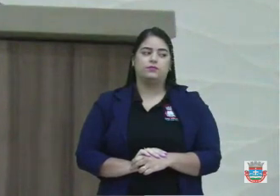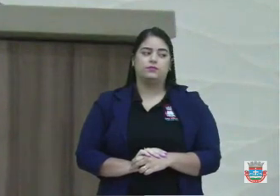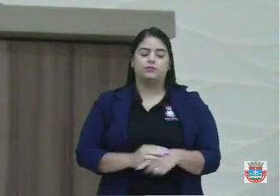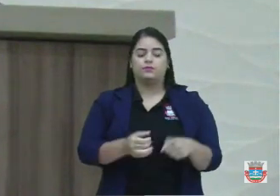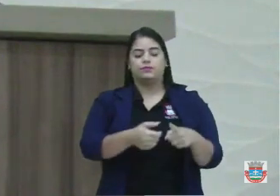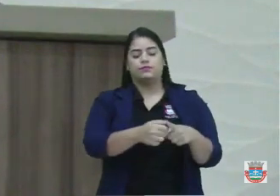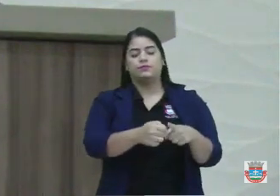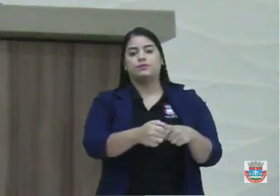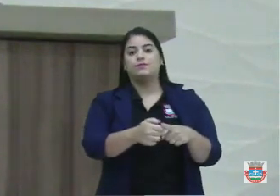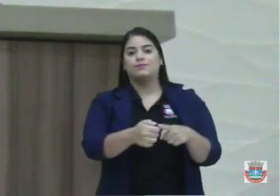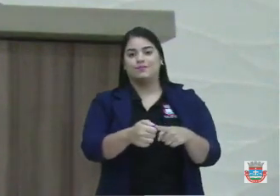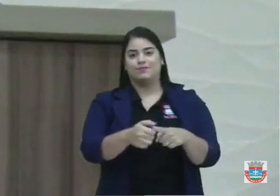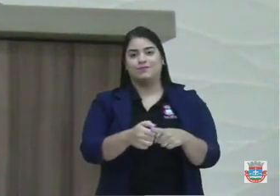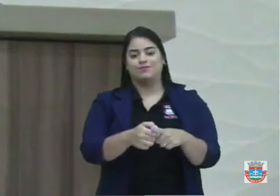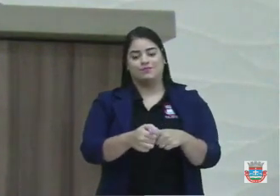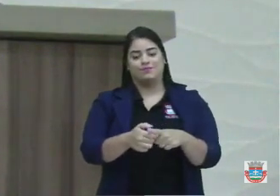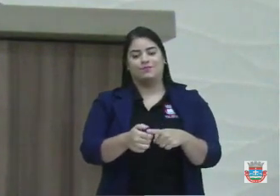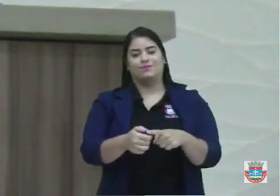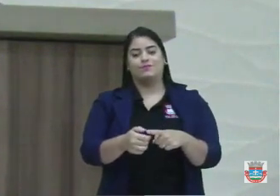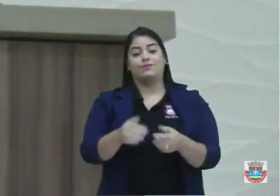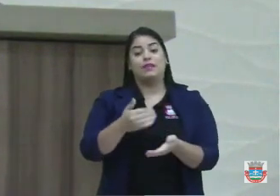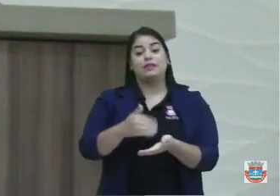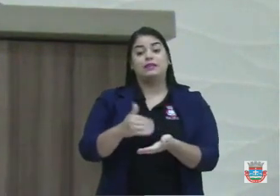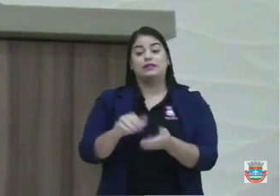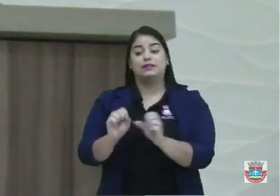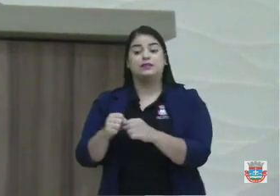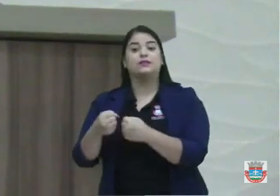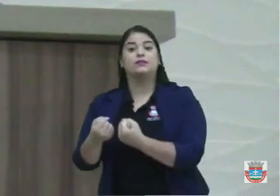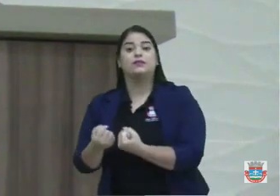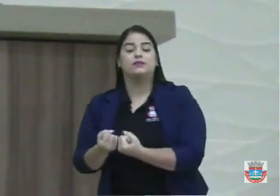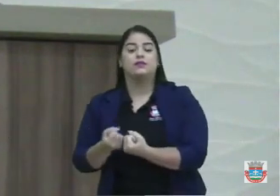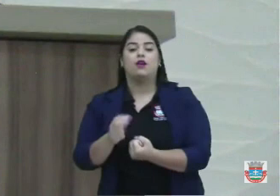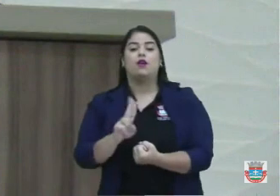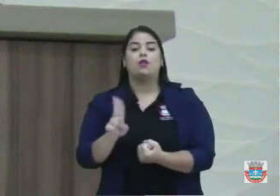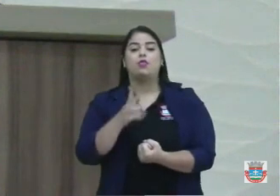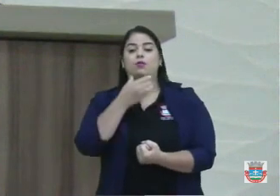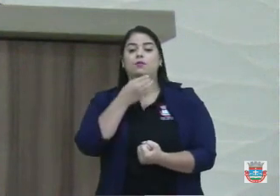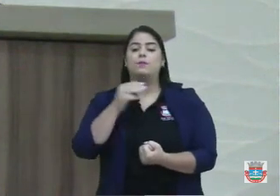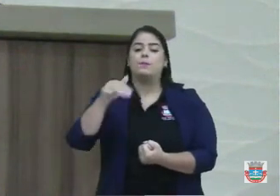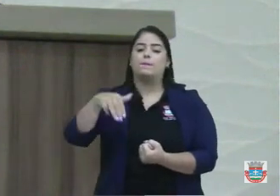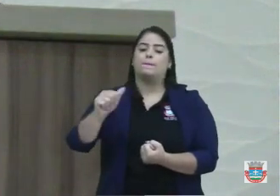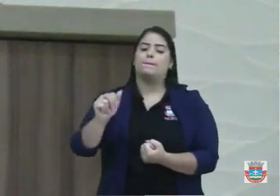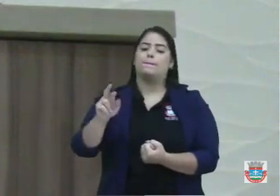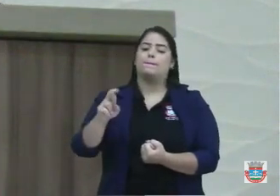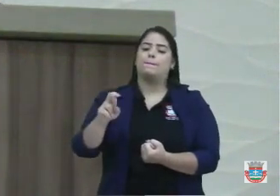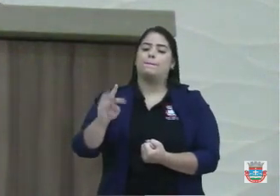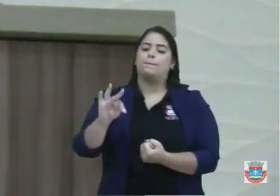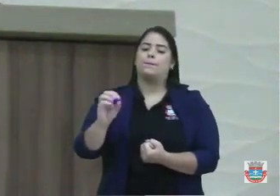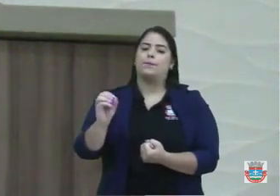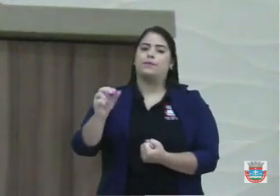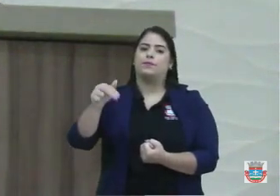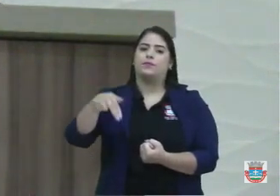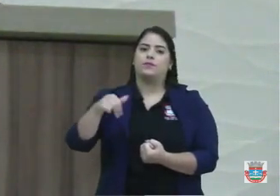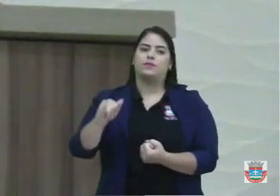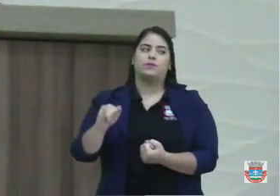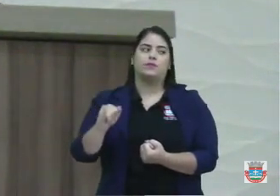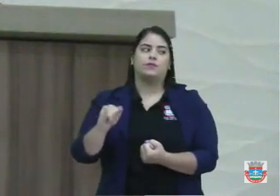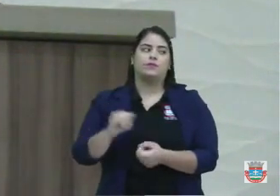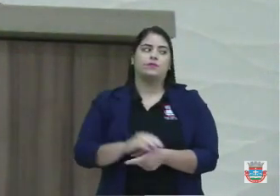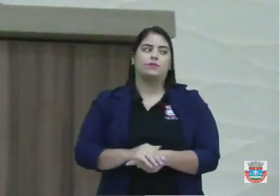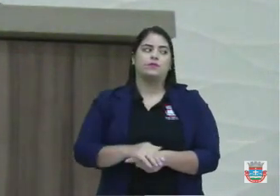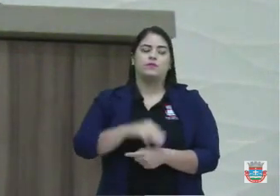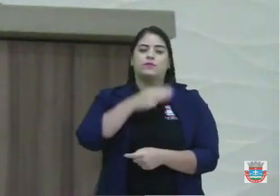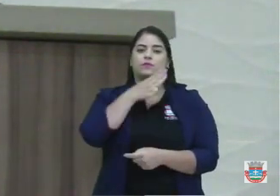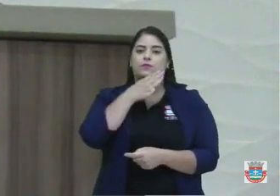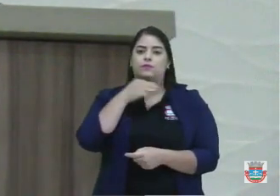Ação Social, em nome de Martoni também, quero agradecer a todos os seus funcionários e equipe que nos